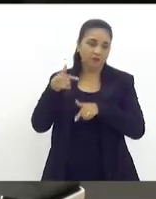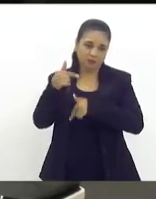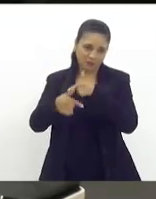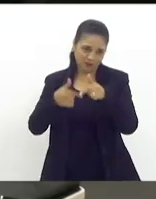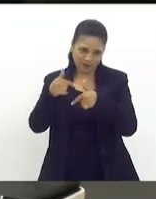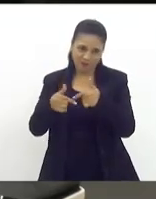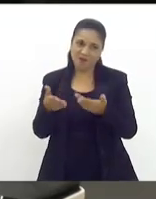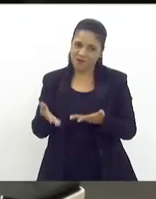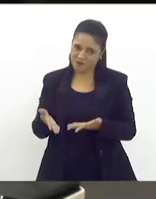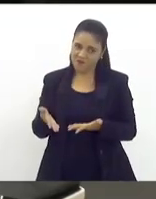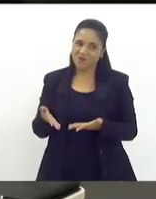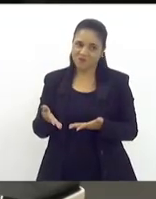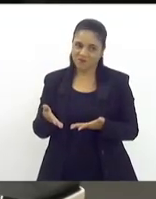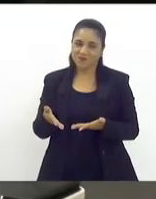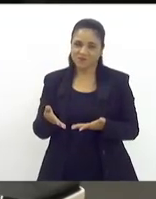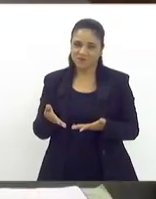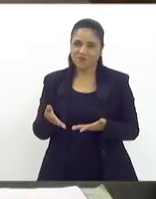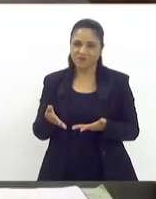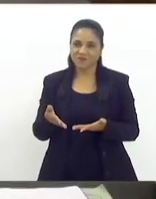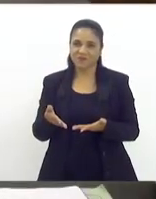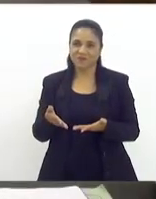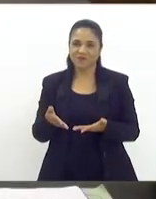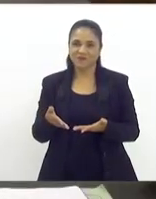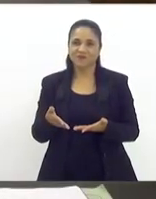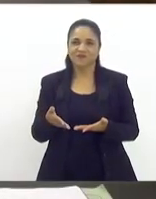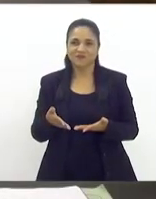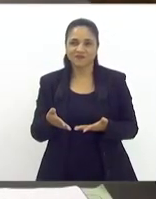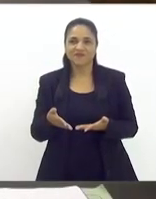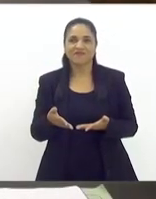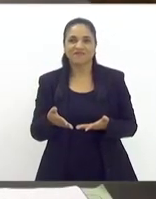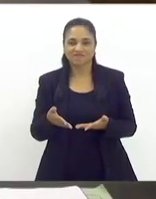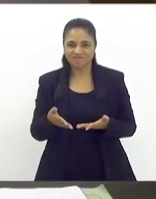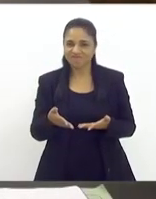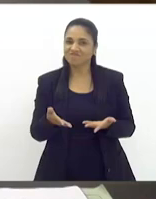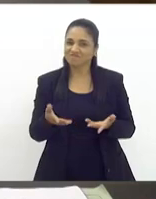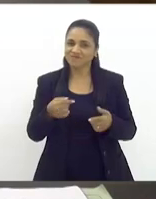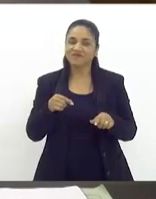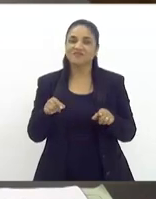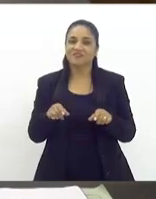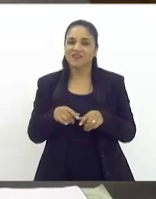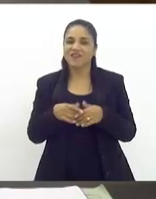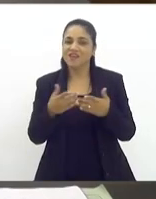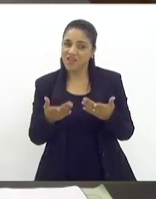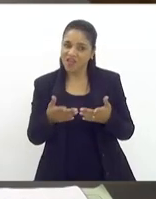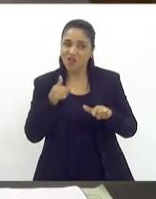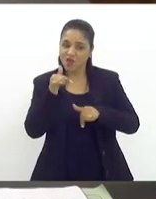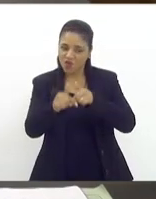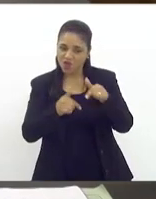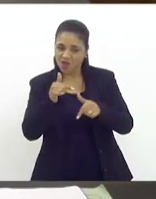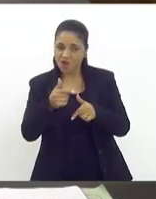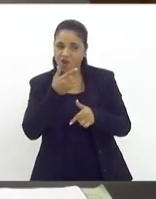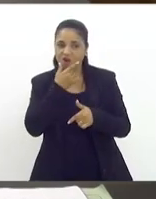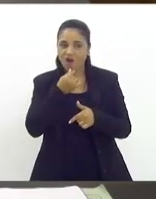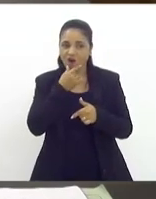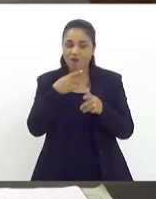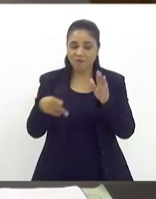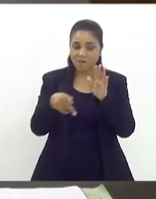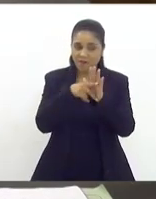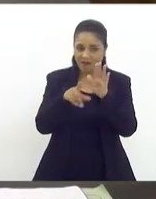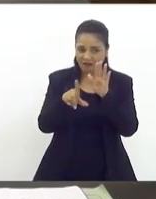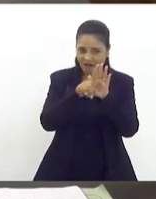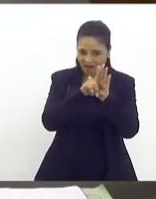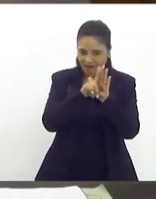seja, então, só para não dar um a voto... A excelência excelente. Foi educado, um lorde falou que o projeto classificou como